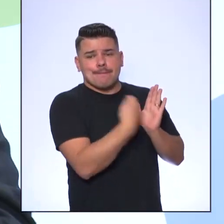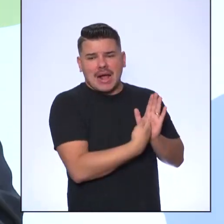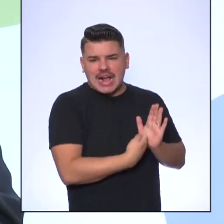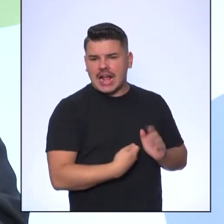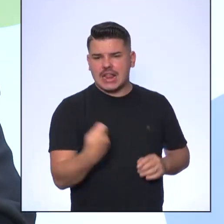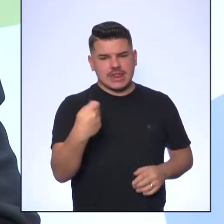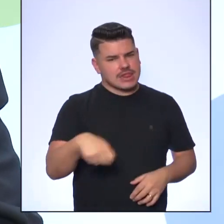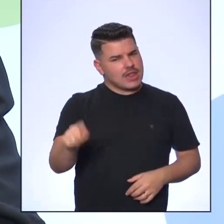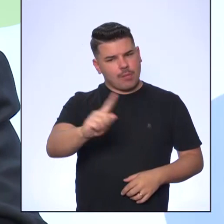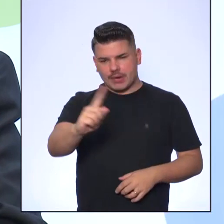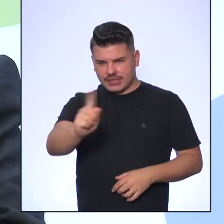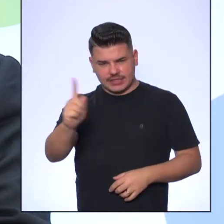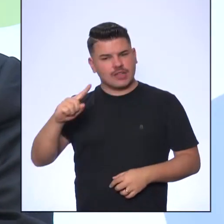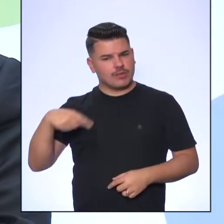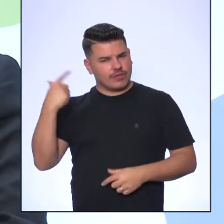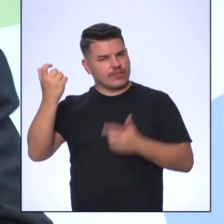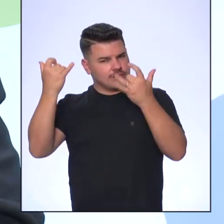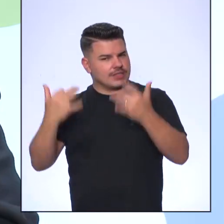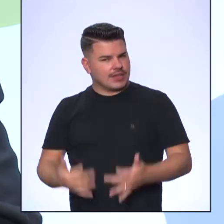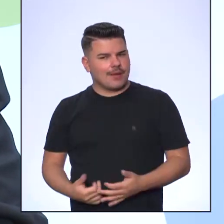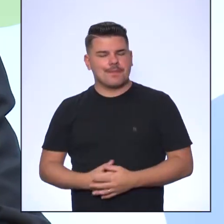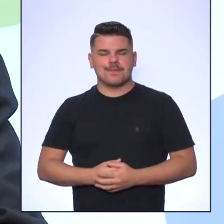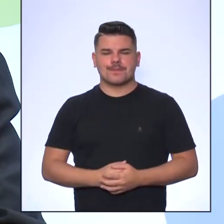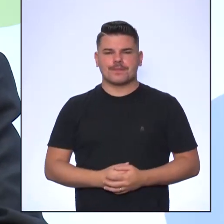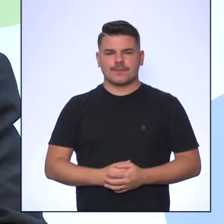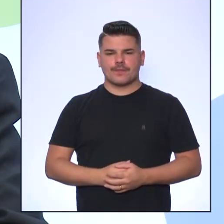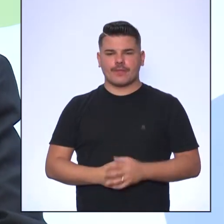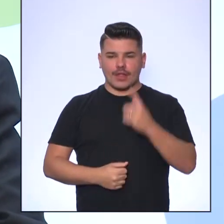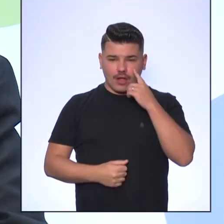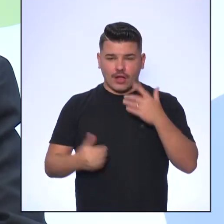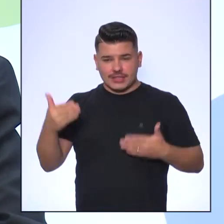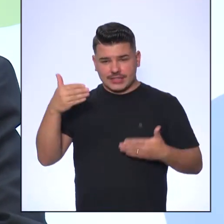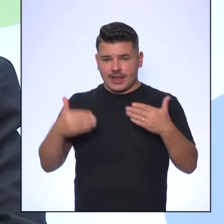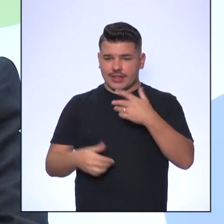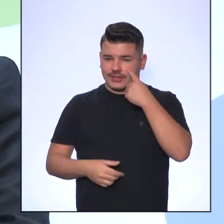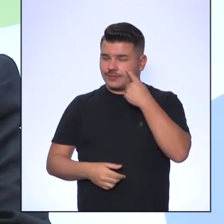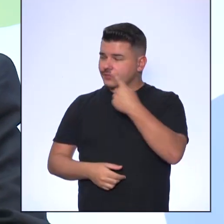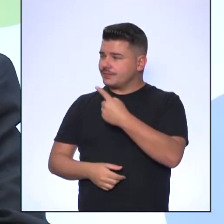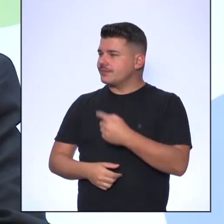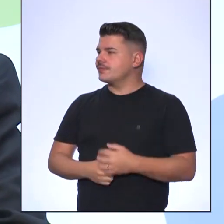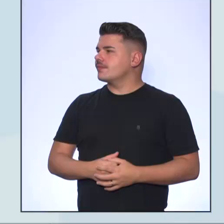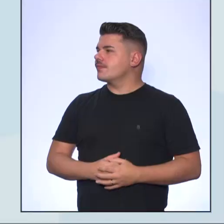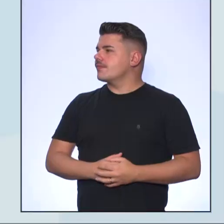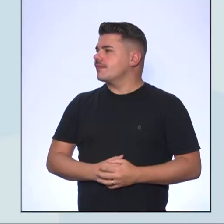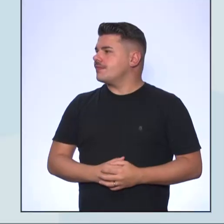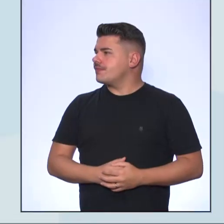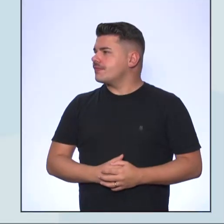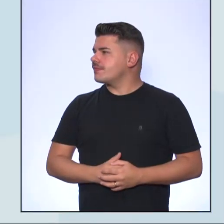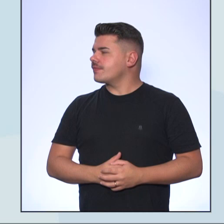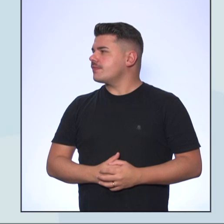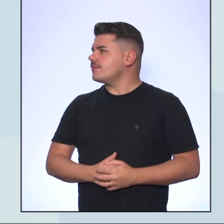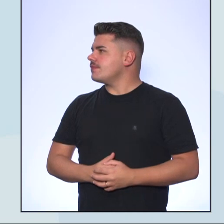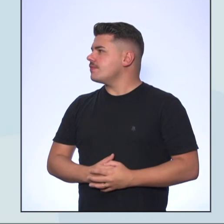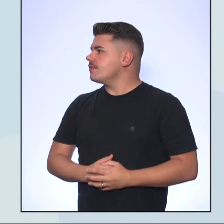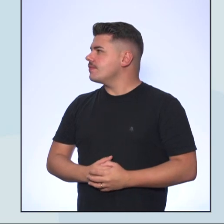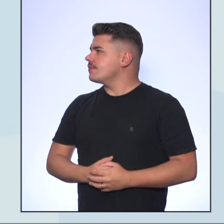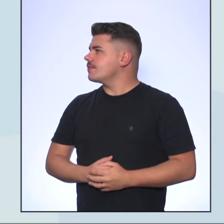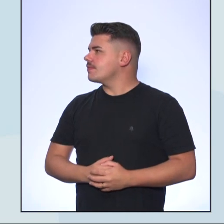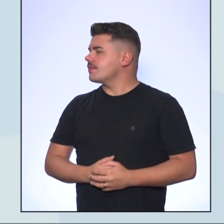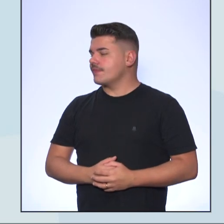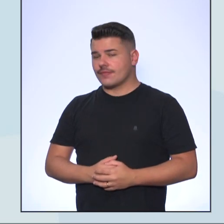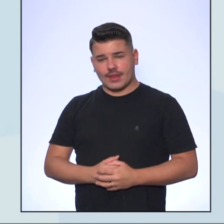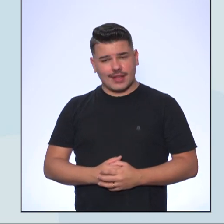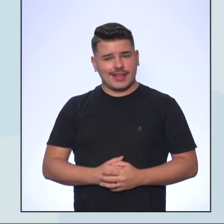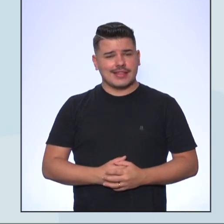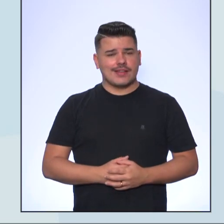então eu já vou abordar isso. Pode passar o slide aí para mim, por favor? Pode colocar na tela de novo?